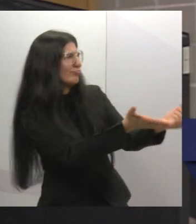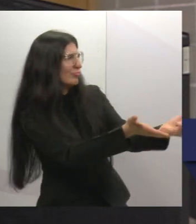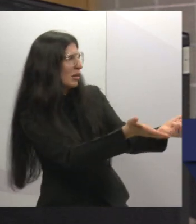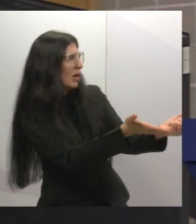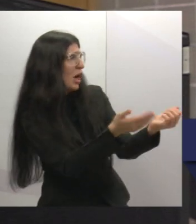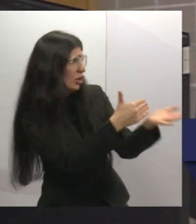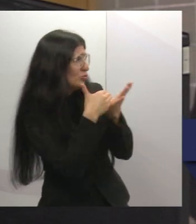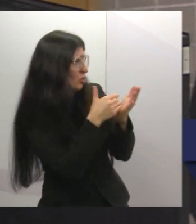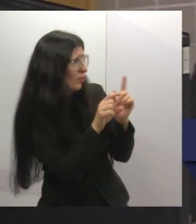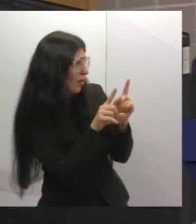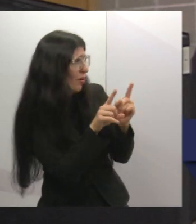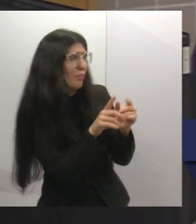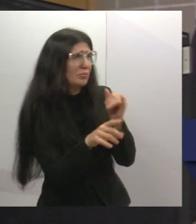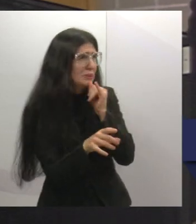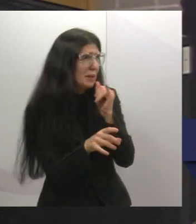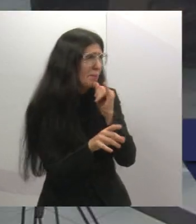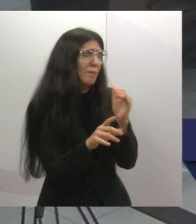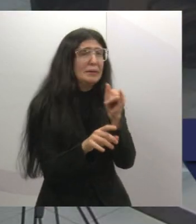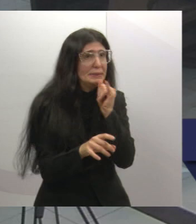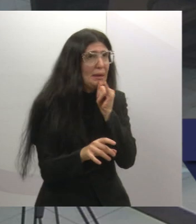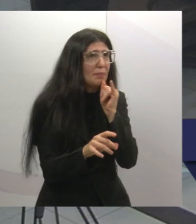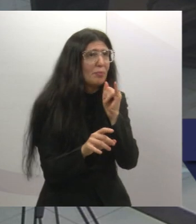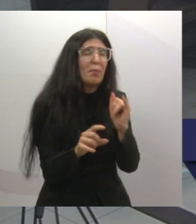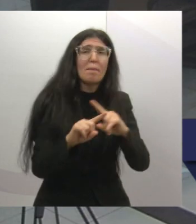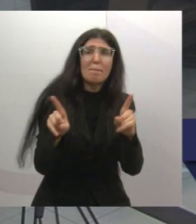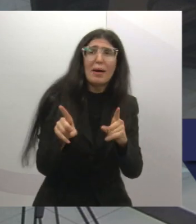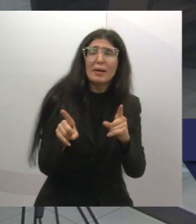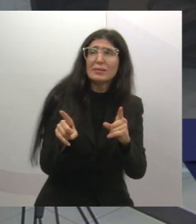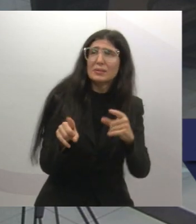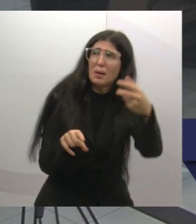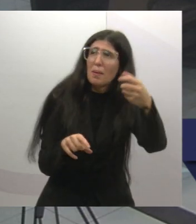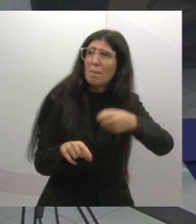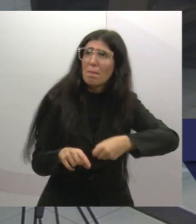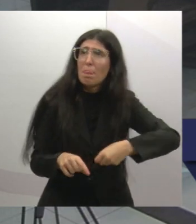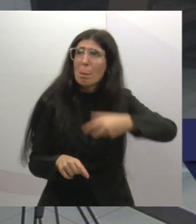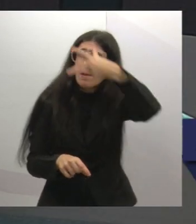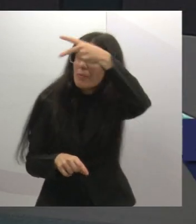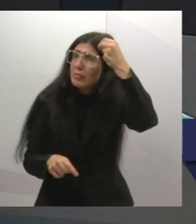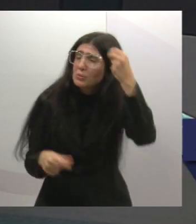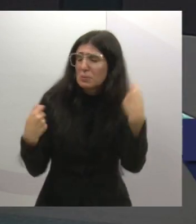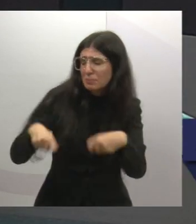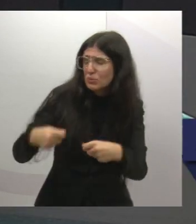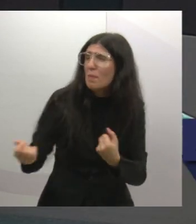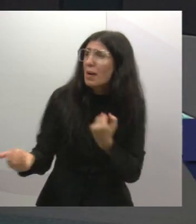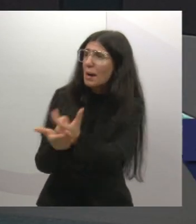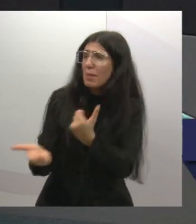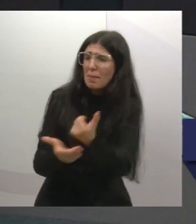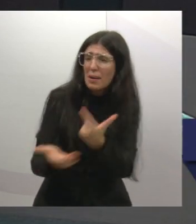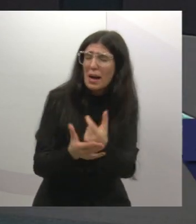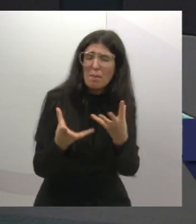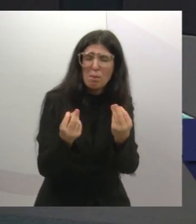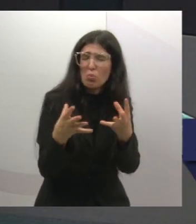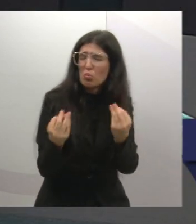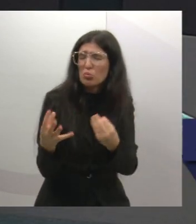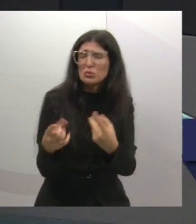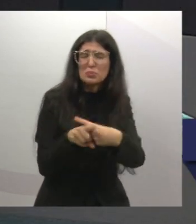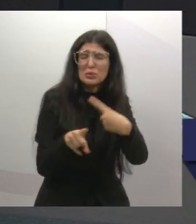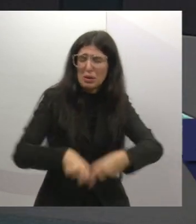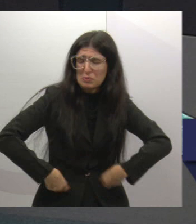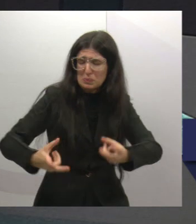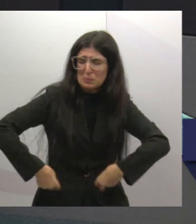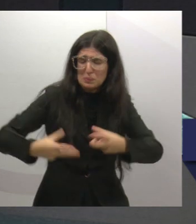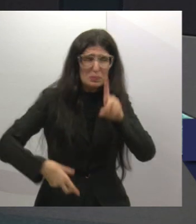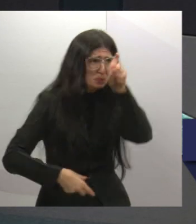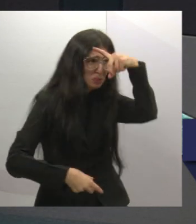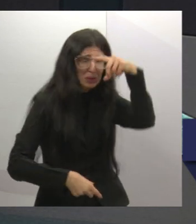olhar. Perfeito. Obrigado, viu? Ok. Se permite uma parte, Patrícia, ele falou dos 23 milhões, mas também, na sexta-feira,